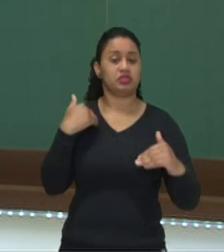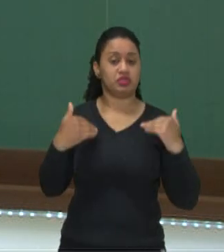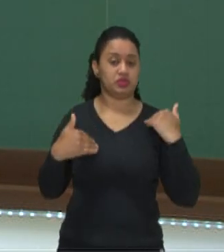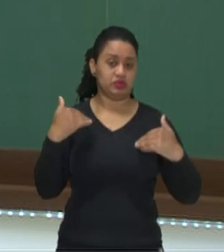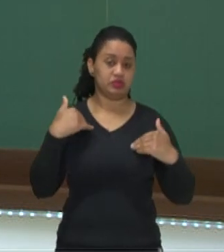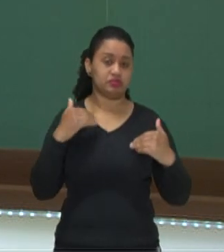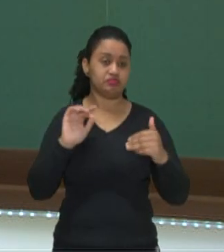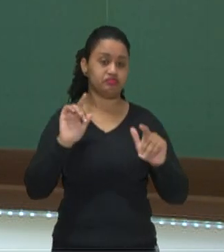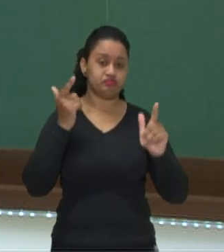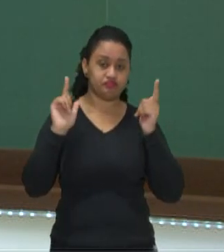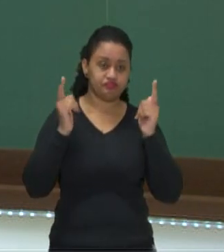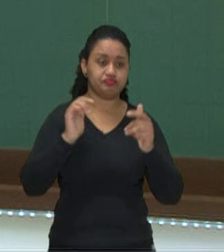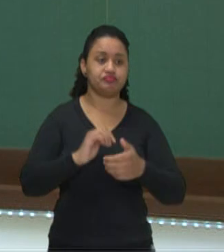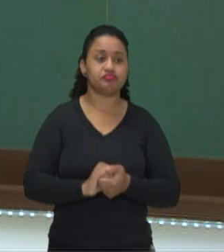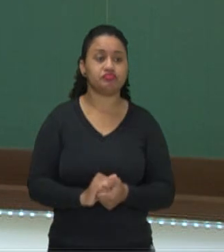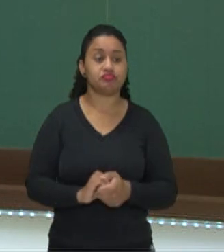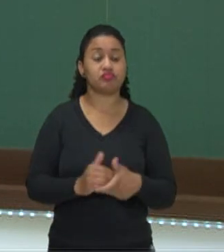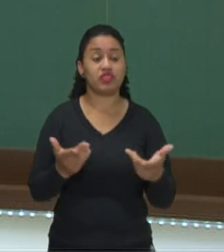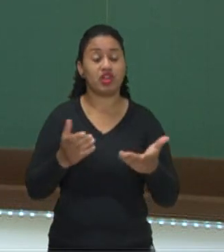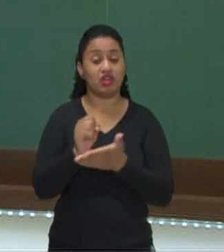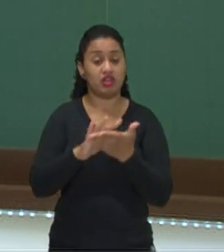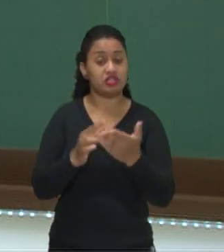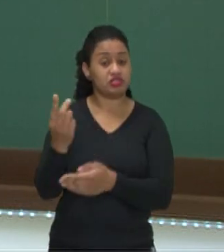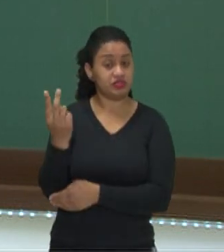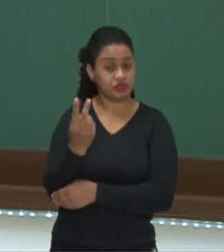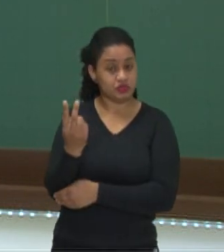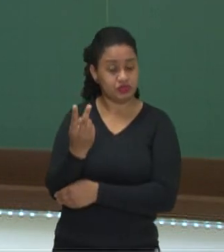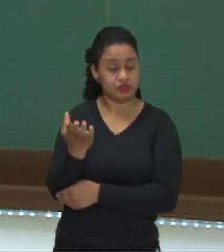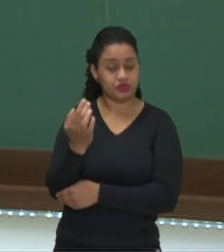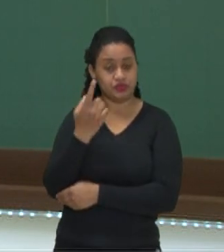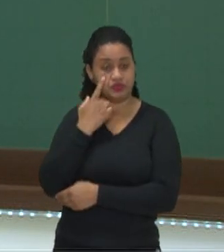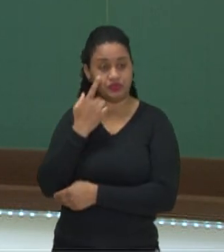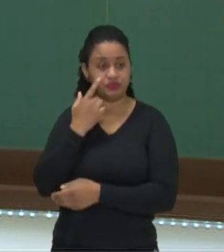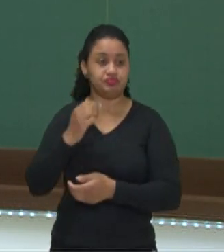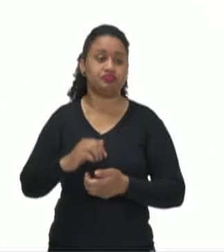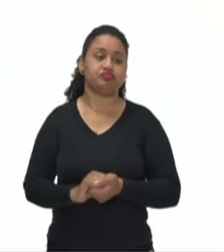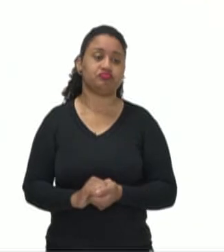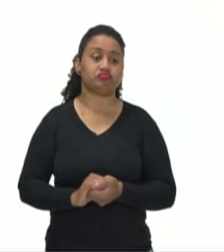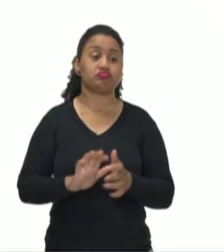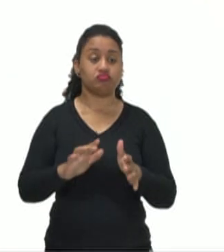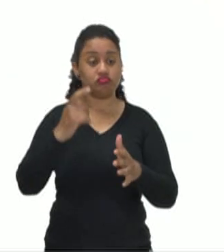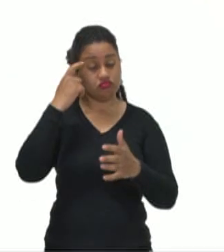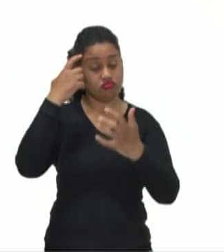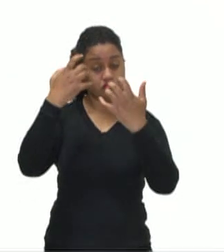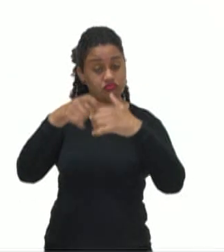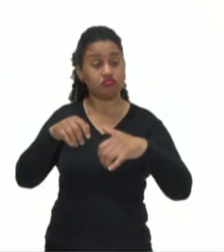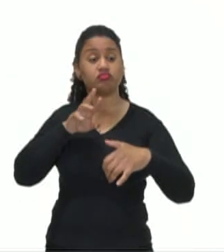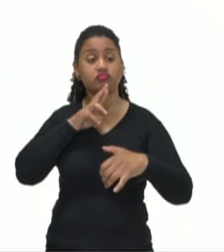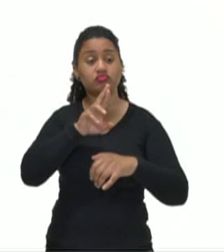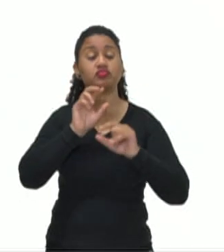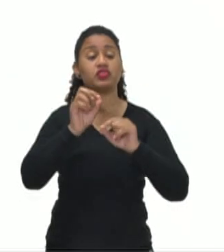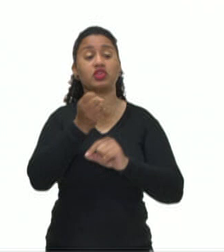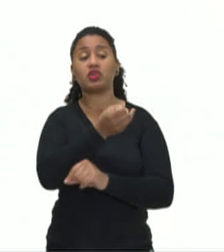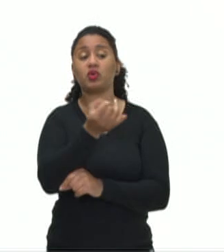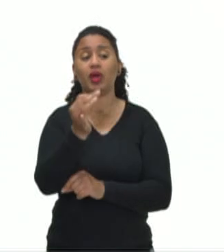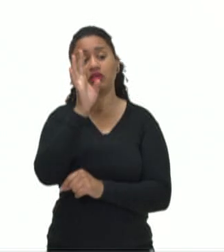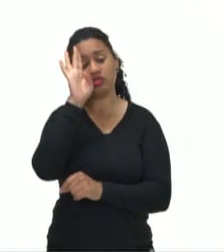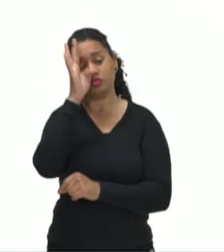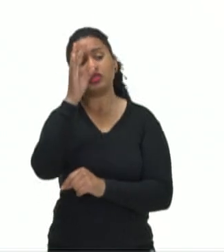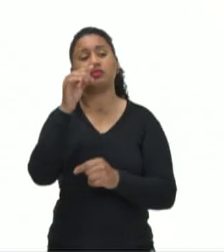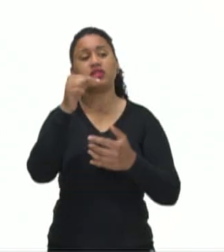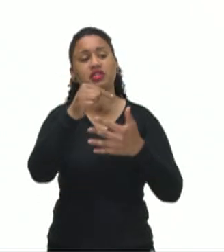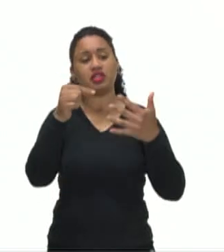aventura. Vamos para a nossa segunda atividade, pessoal. Pense e responda quais são os